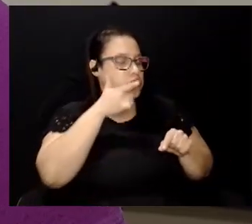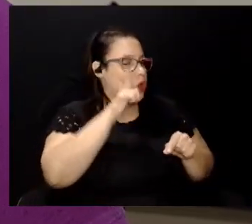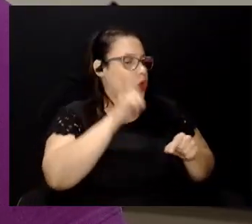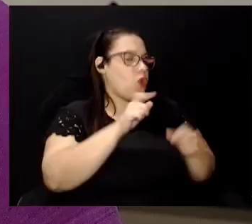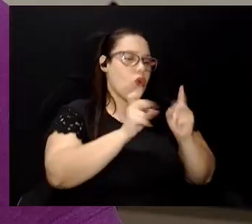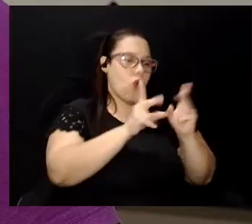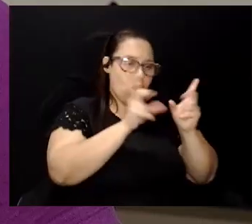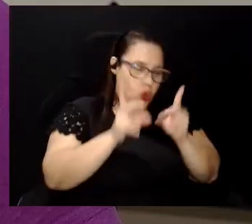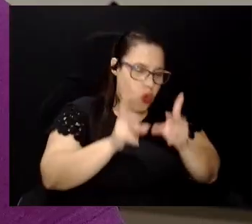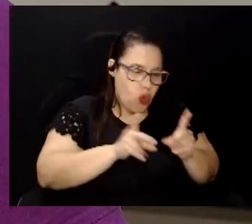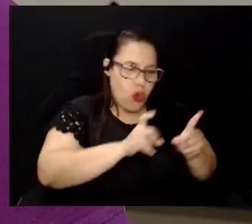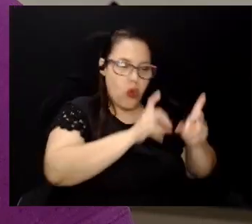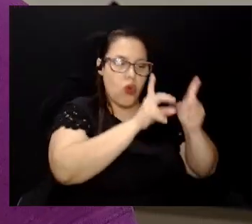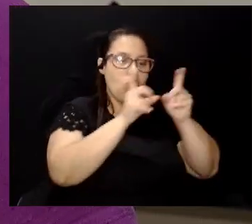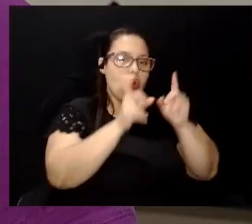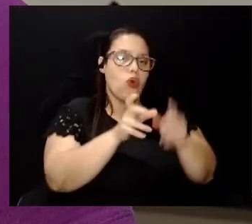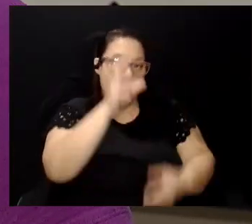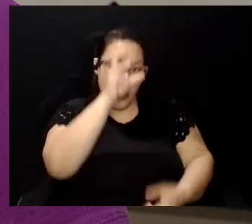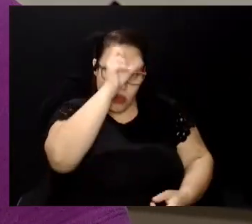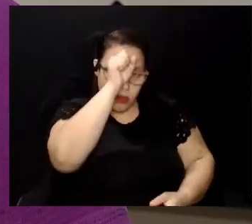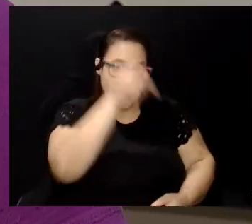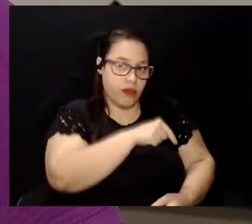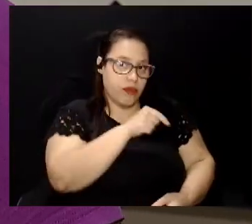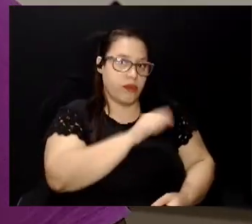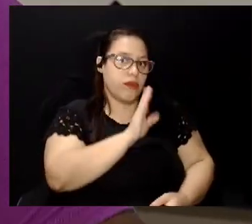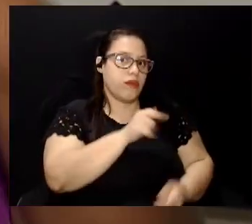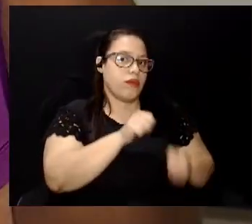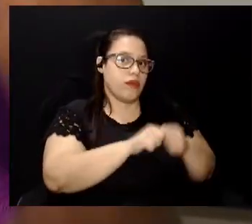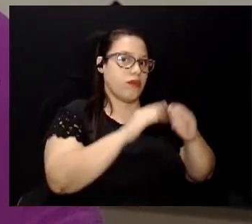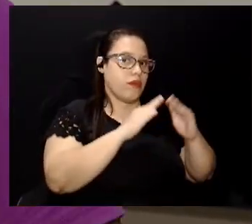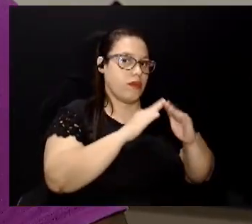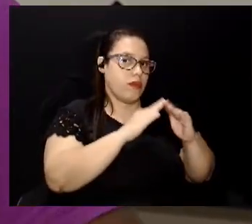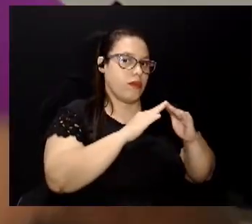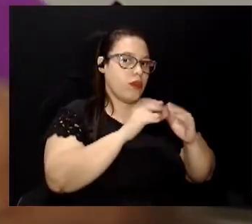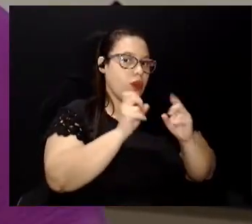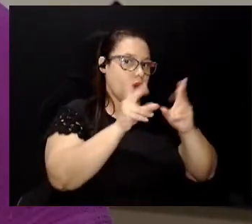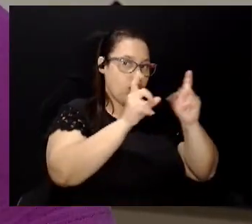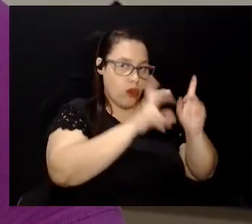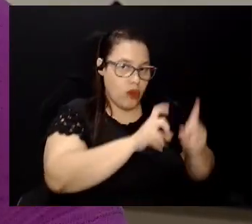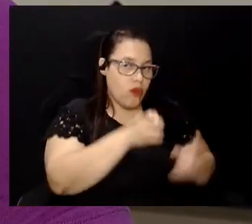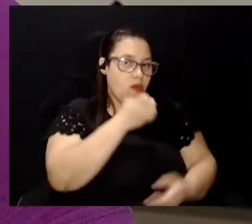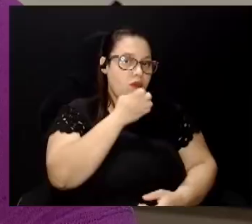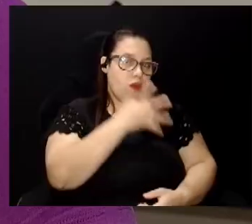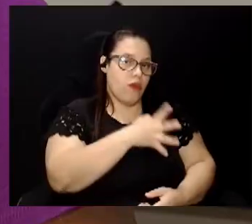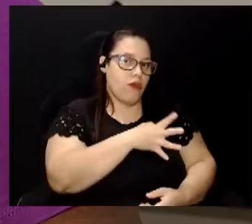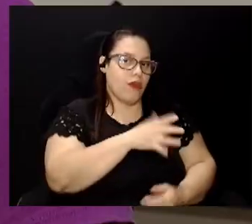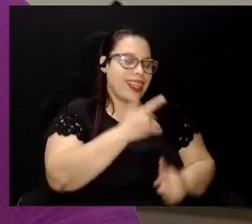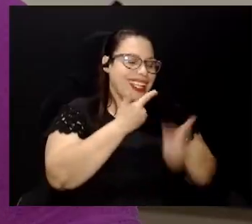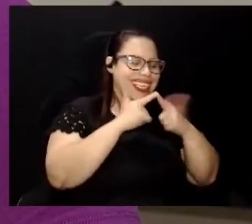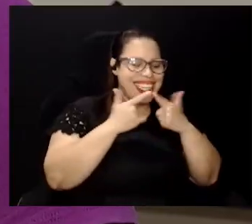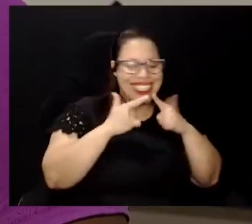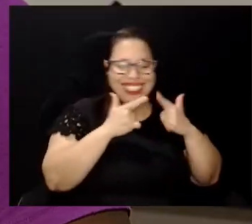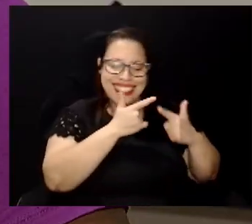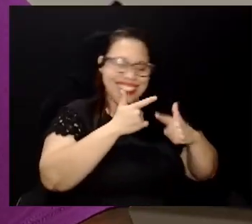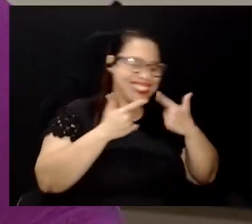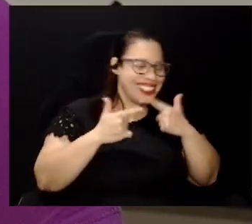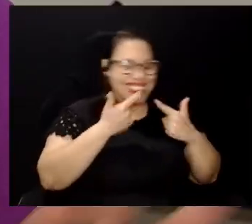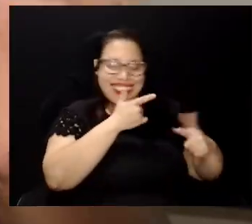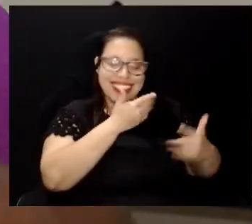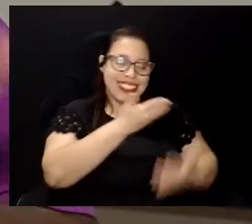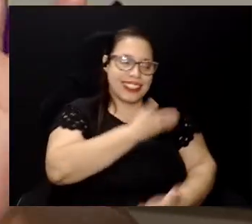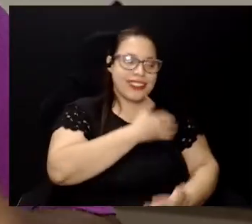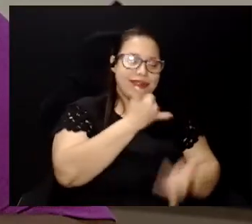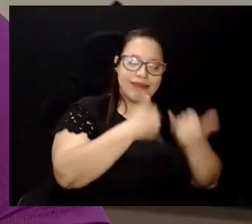consigo vender bastante. Como eu aprendi aqui, eu já faço em casa, já vendo. Dou risada com